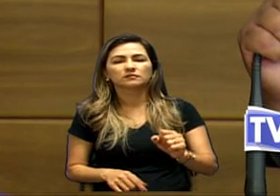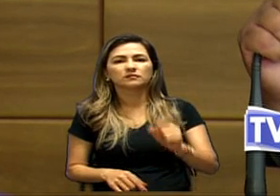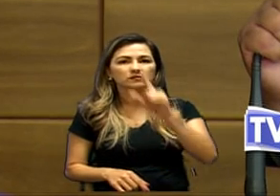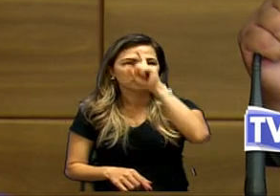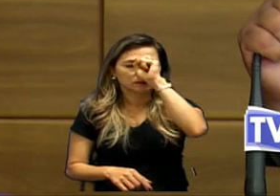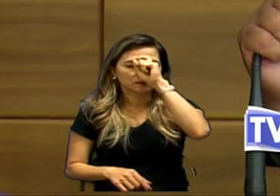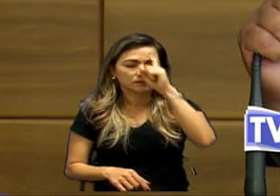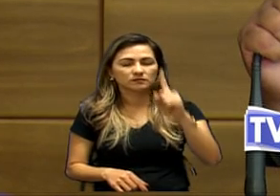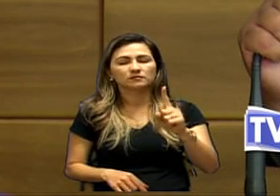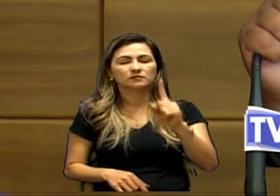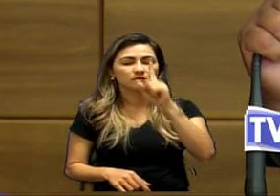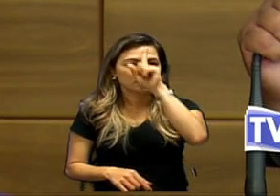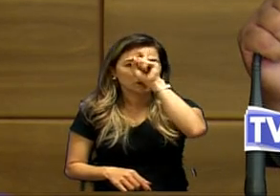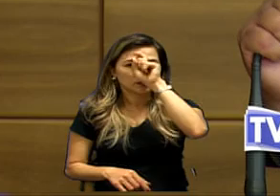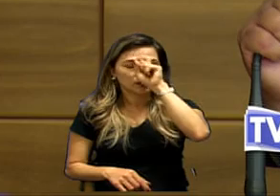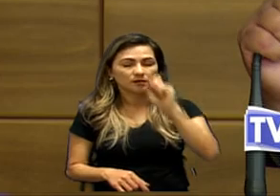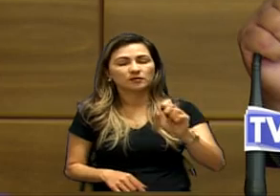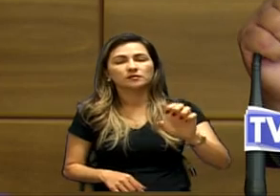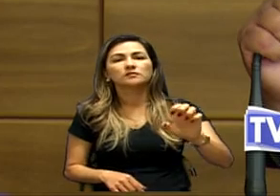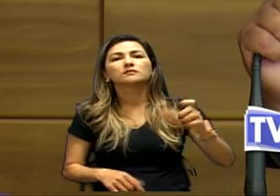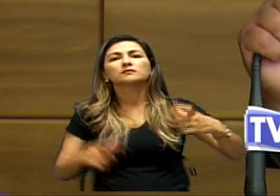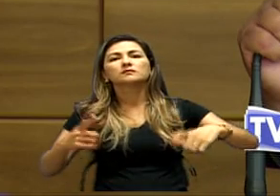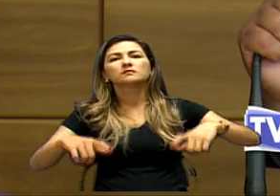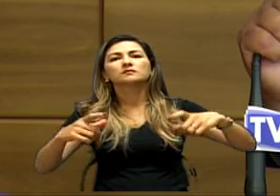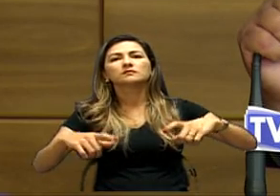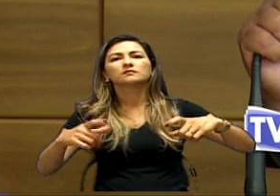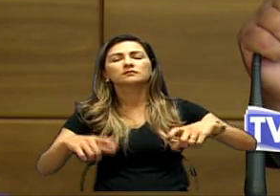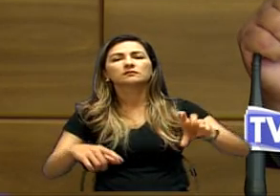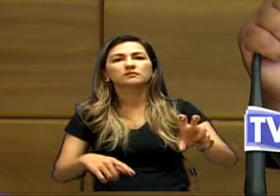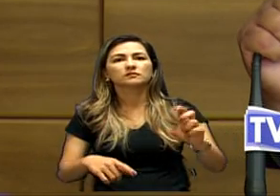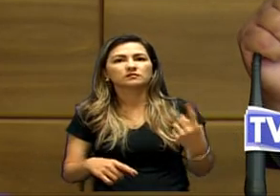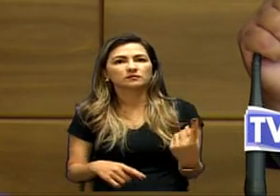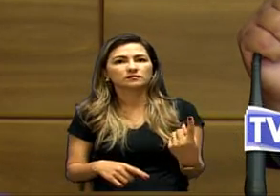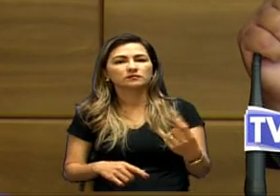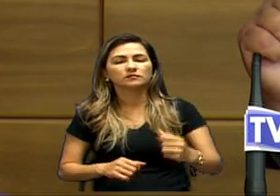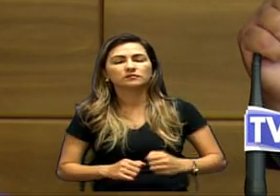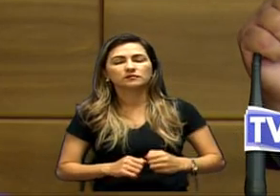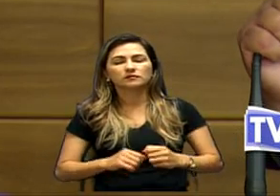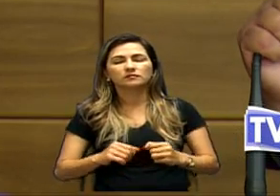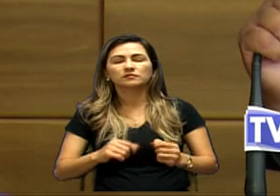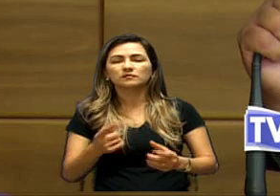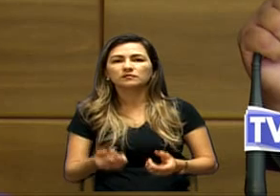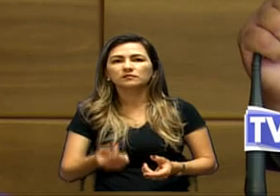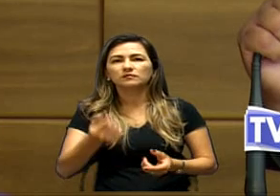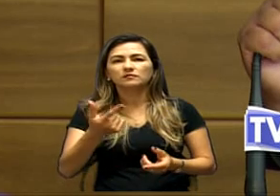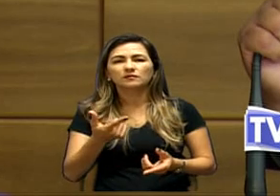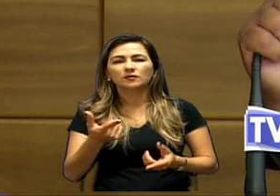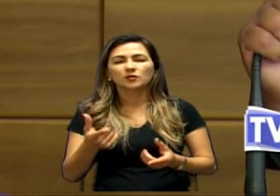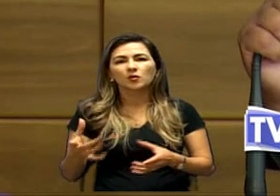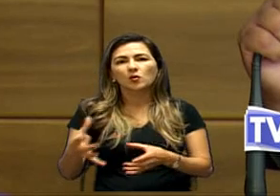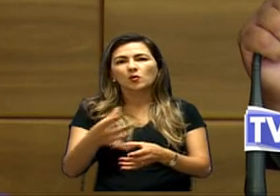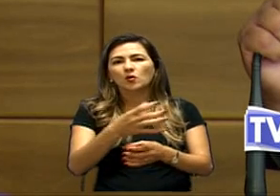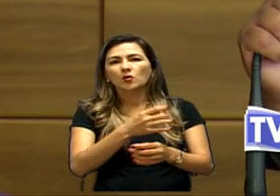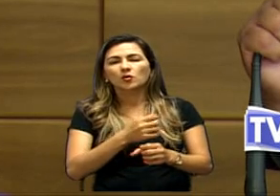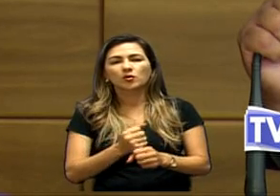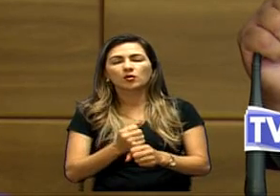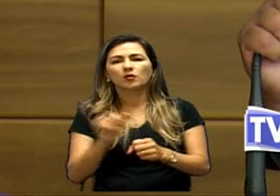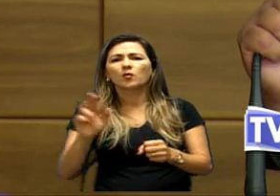Éden, encaminhando o resumo das atividades e balancetes referentes aos meses de junho a setembro de 2018. E protocolo